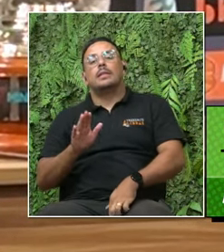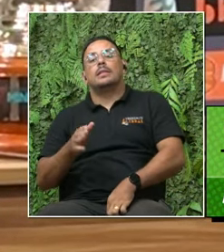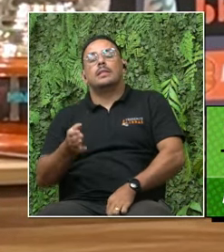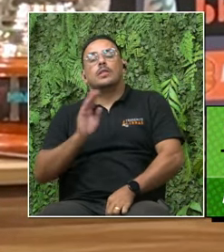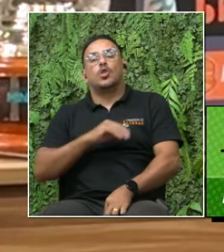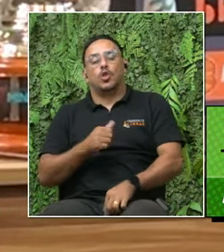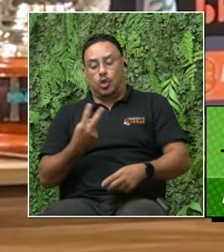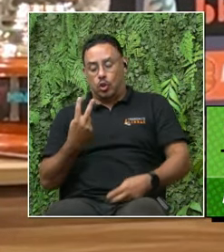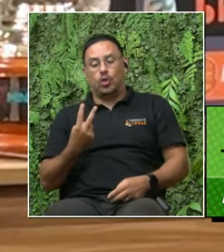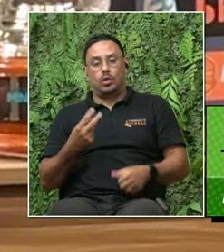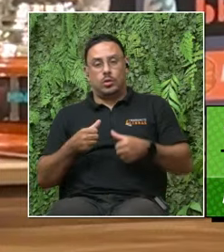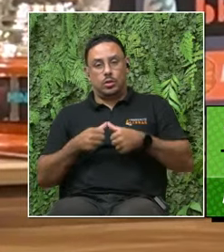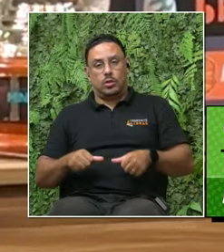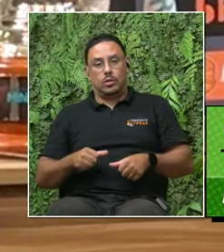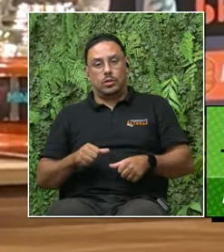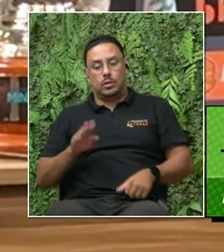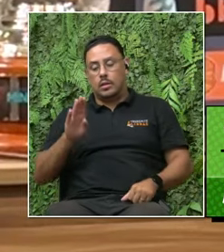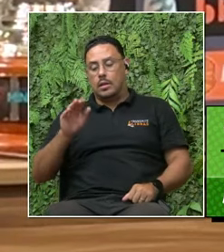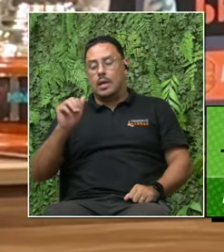coner